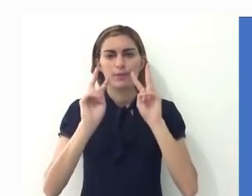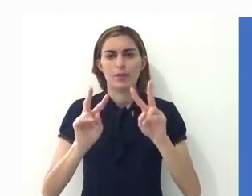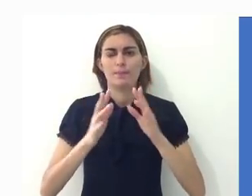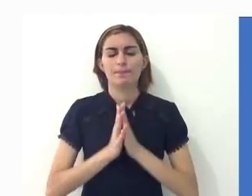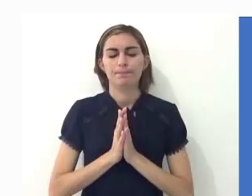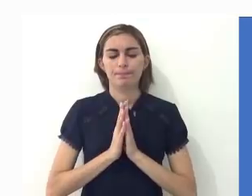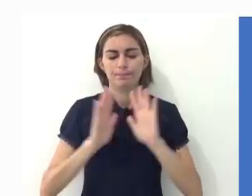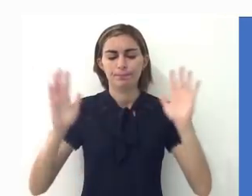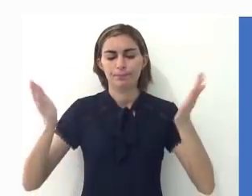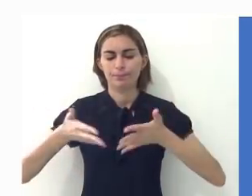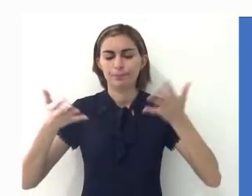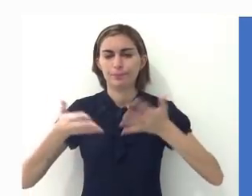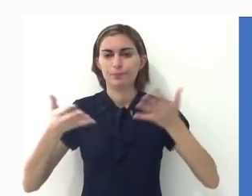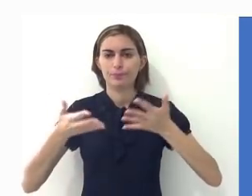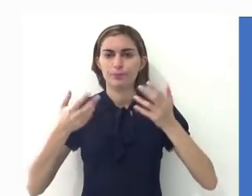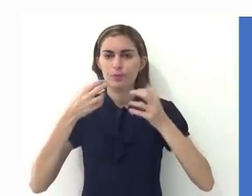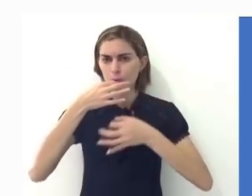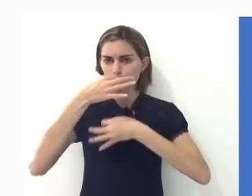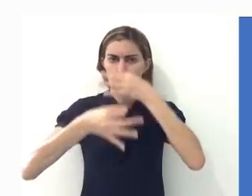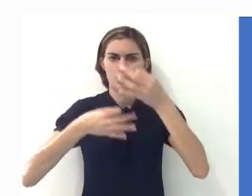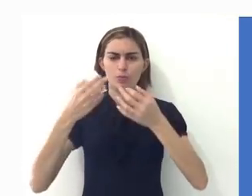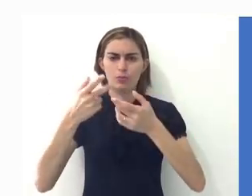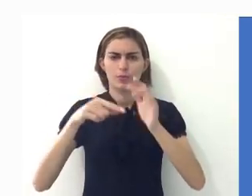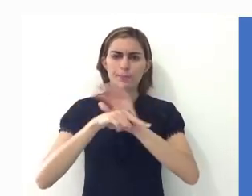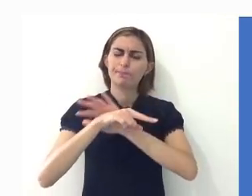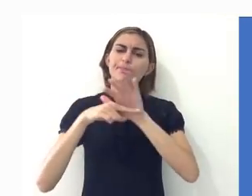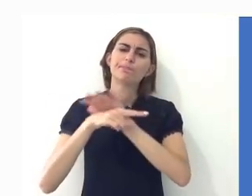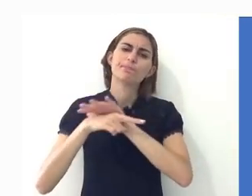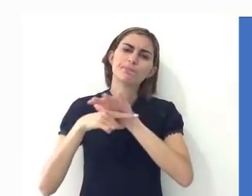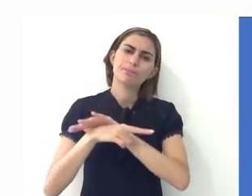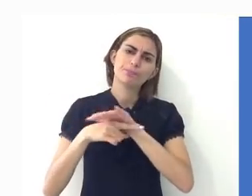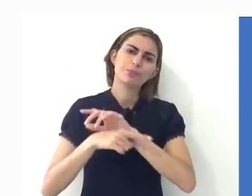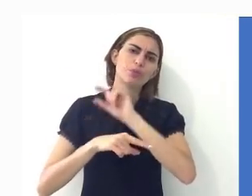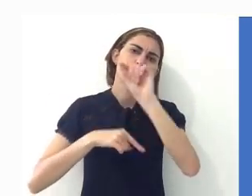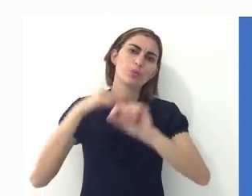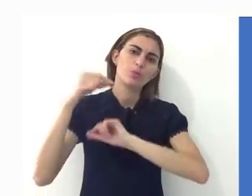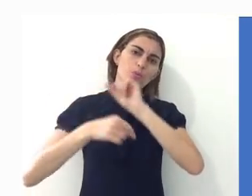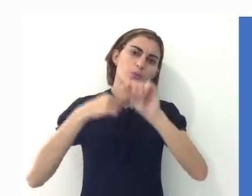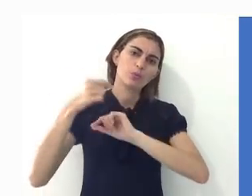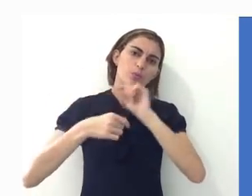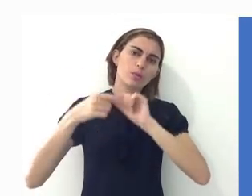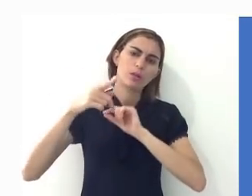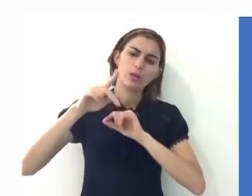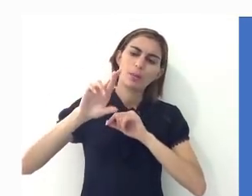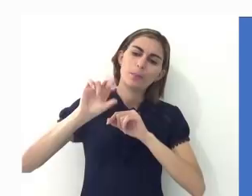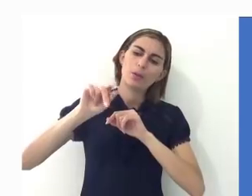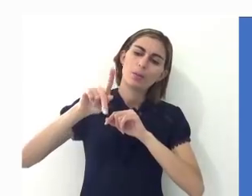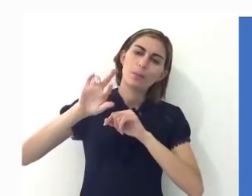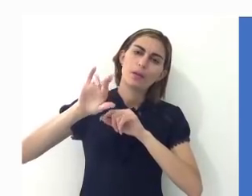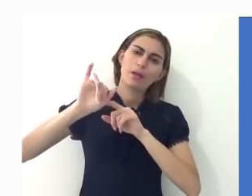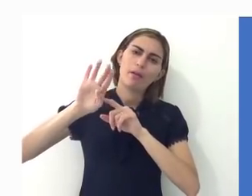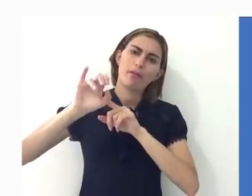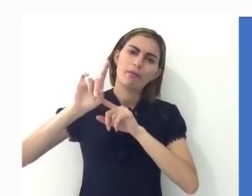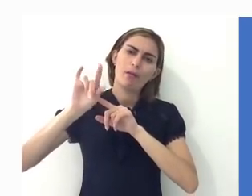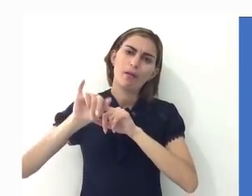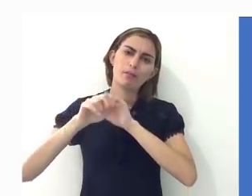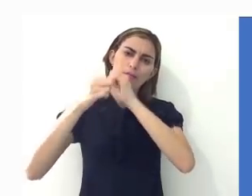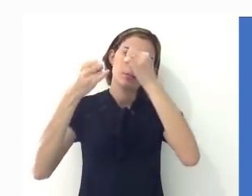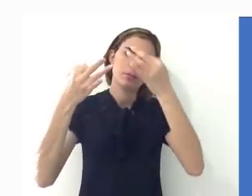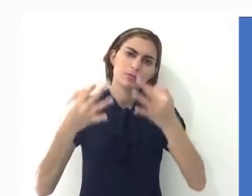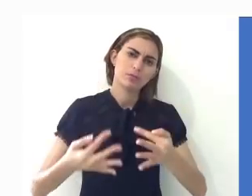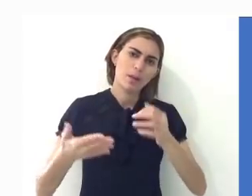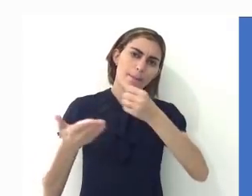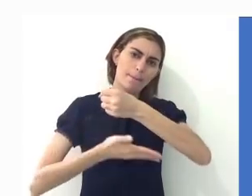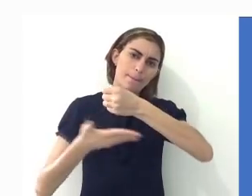Olha, agora eu quero sugerir que vocês pesquisem o que é a propriedade, o que diz